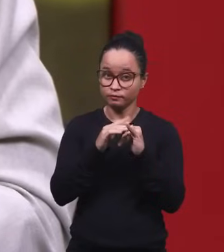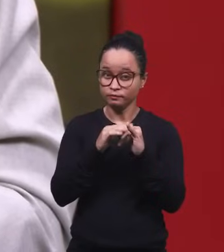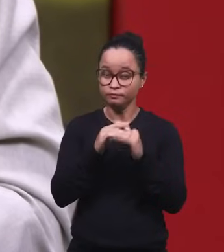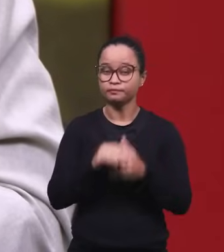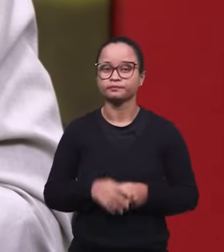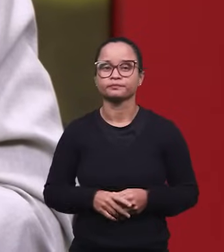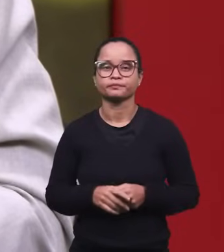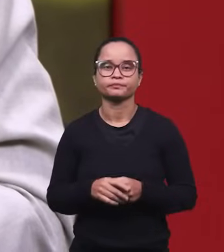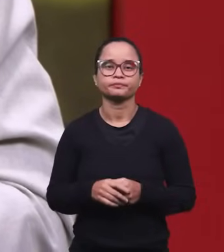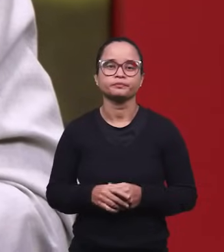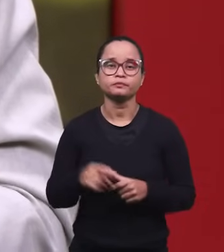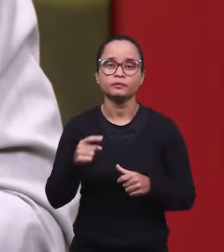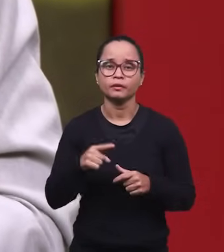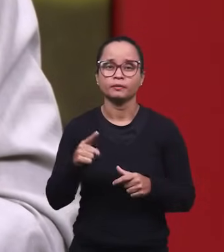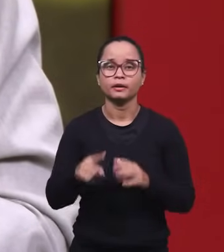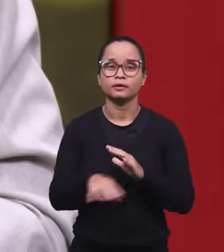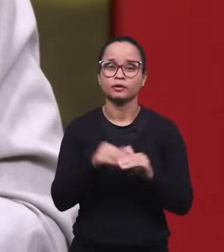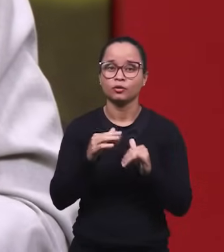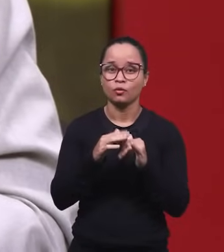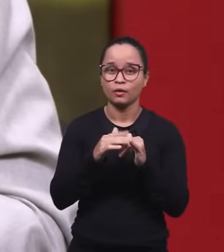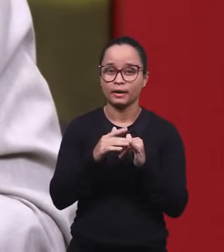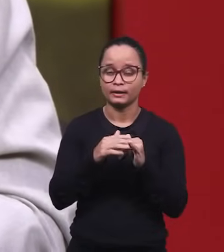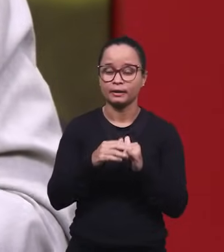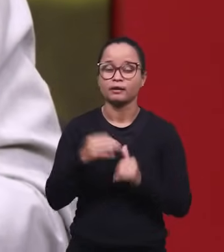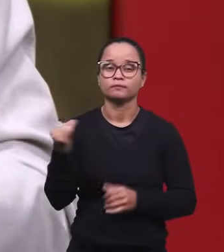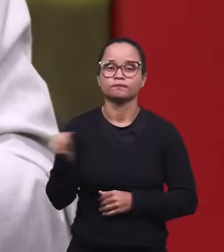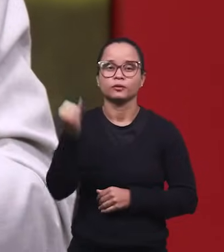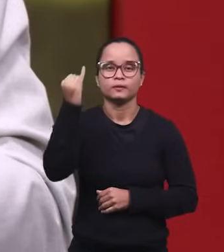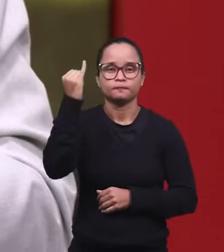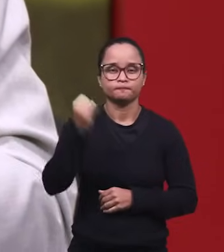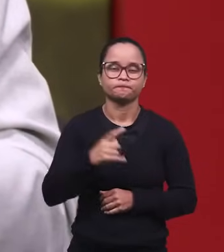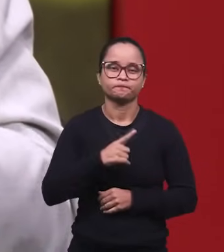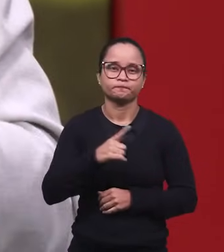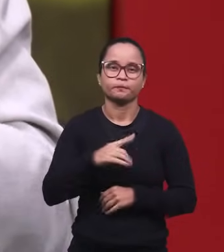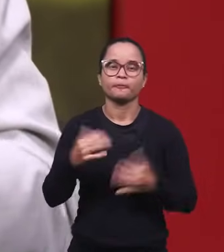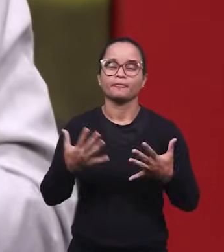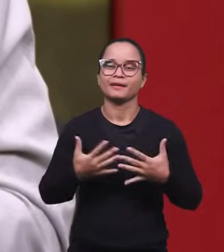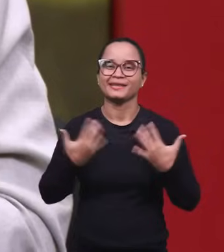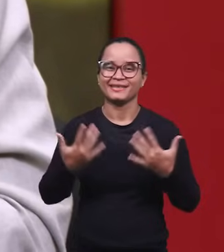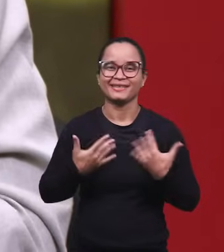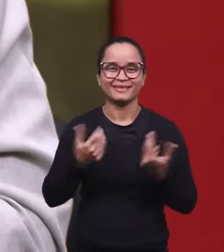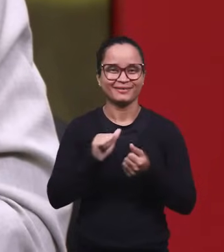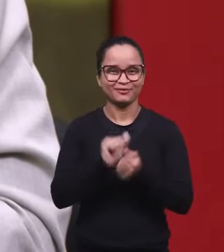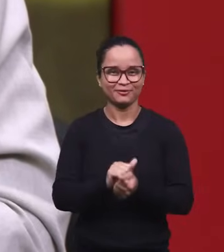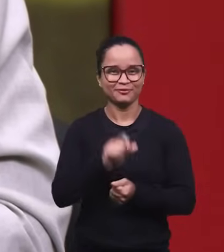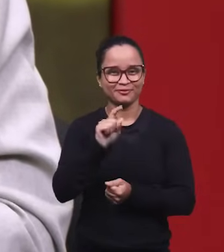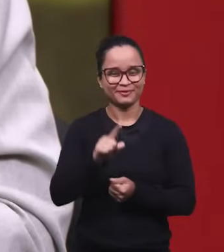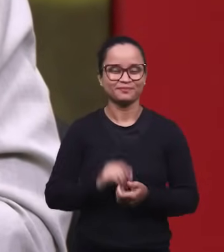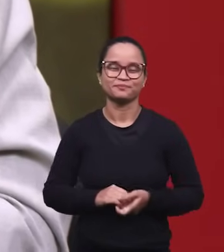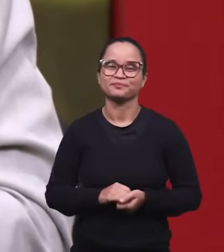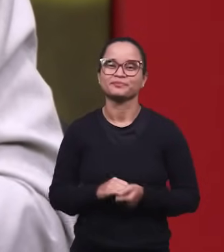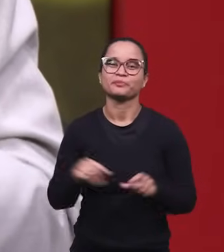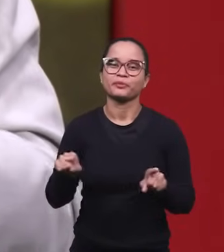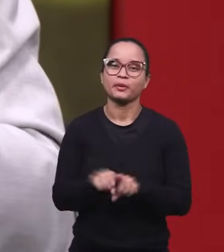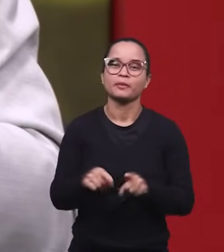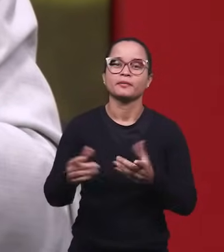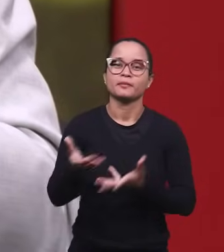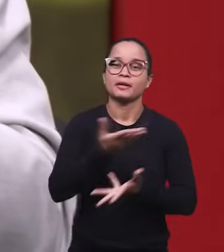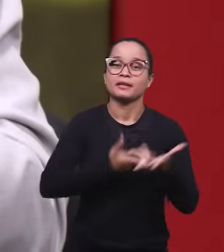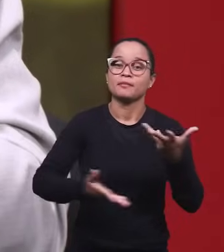YouTube, dar relevância ao canal, tá certo? Isso é importante. Mas é uma alegria estar com você, é uma